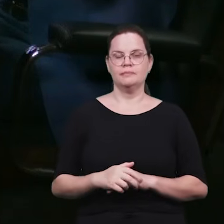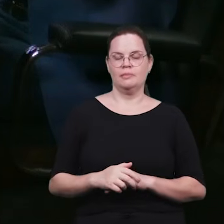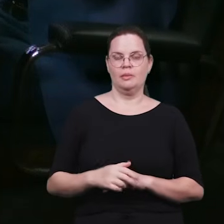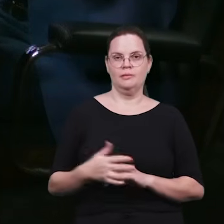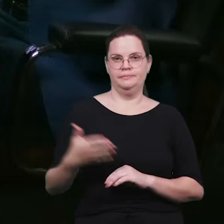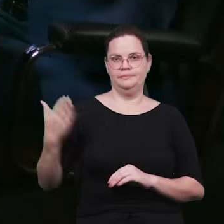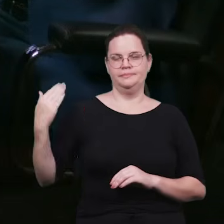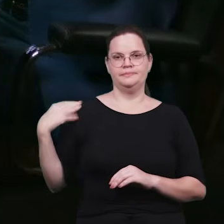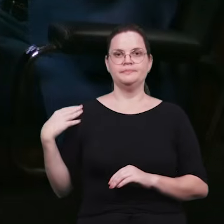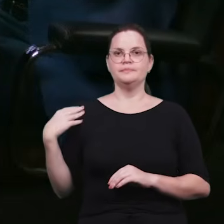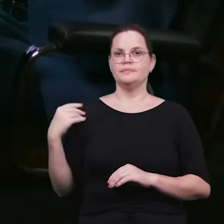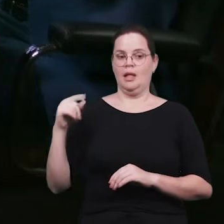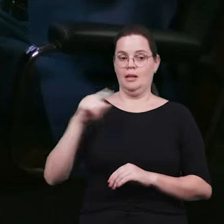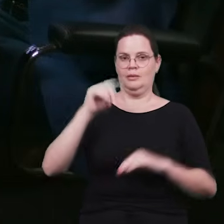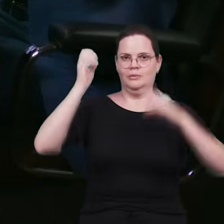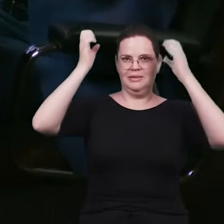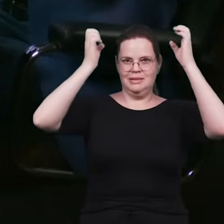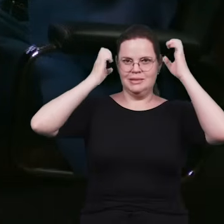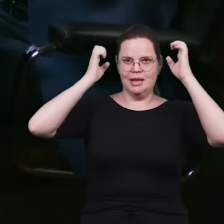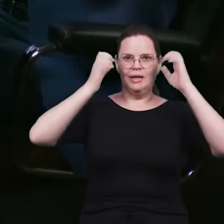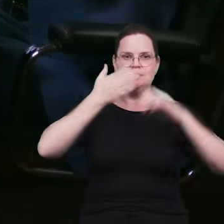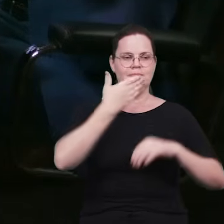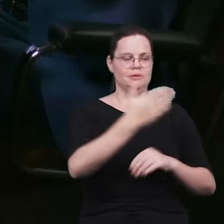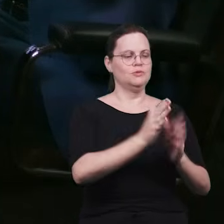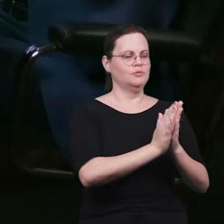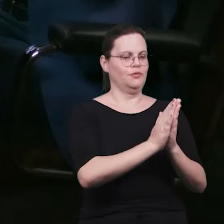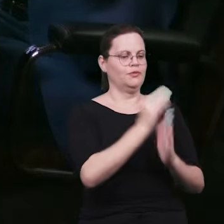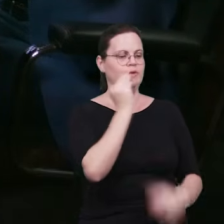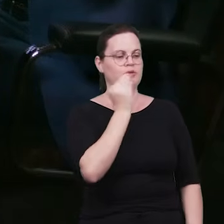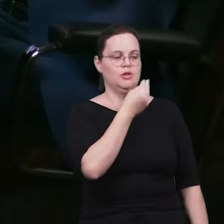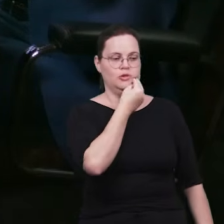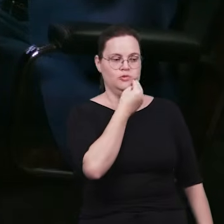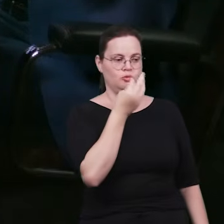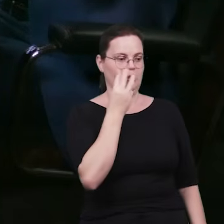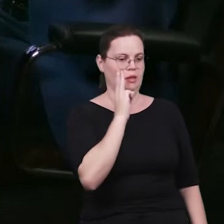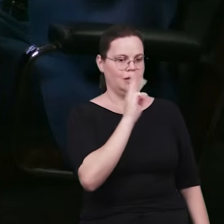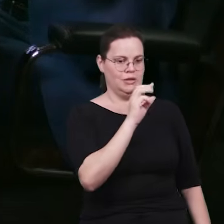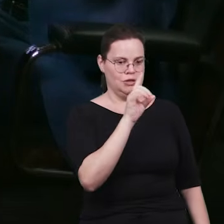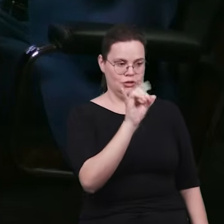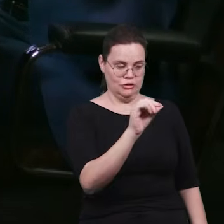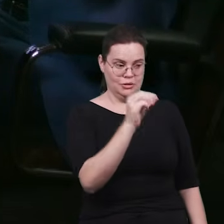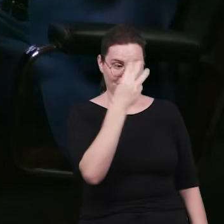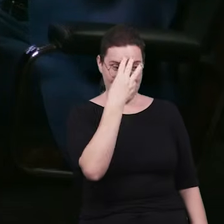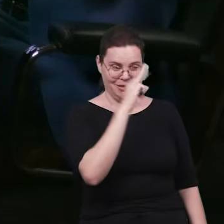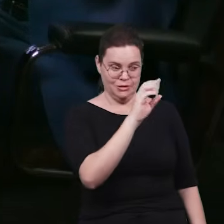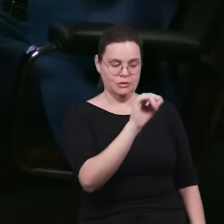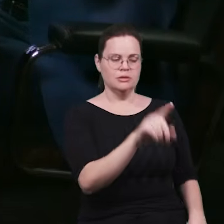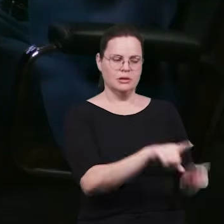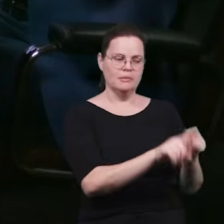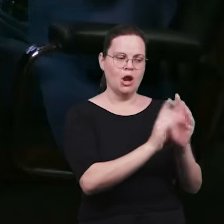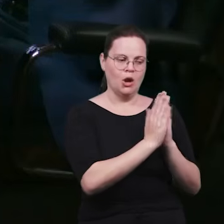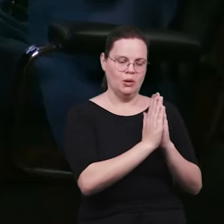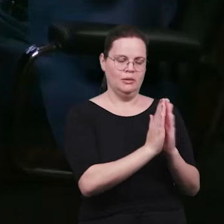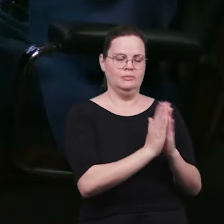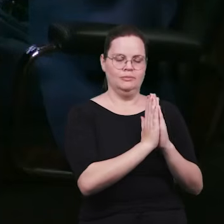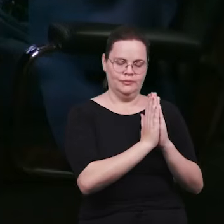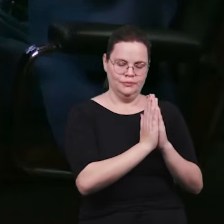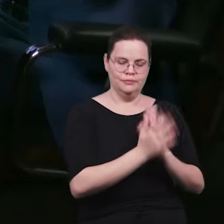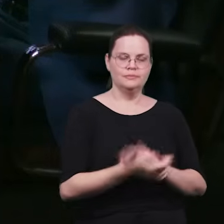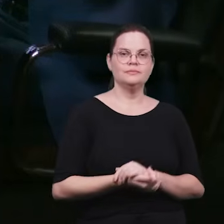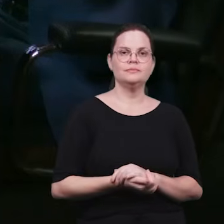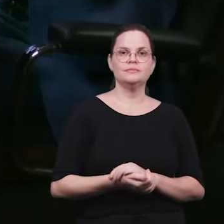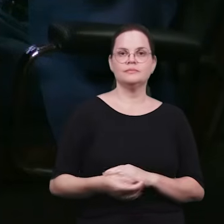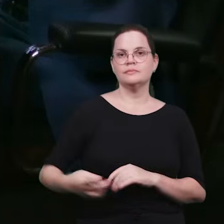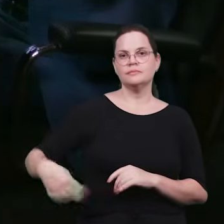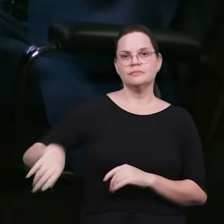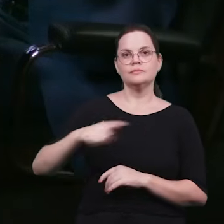ela convocou ali um período de jejum, certamente de oração, mas para